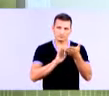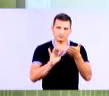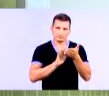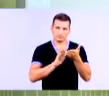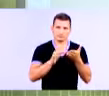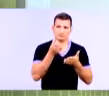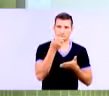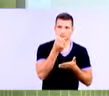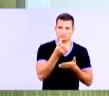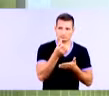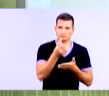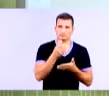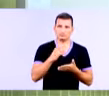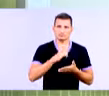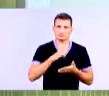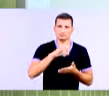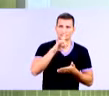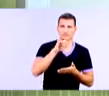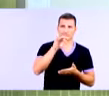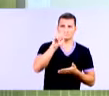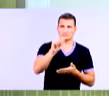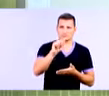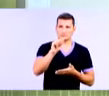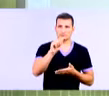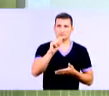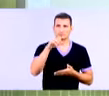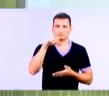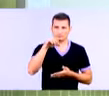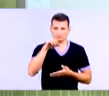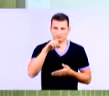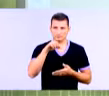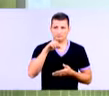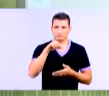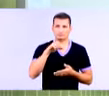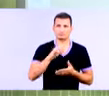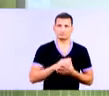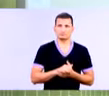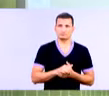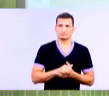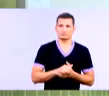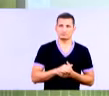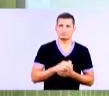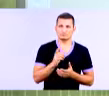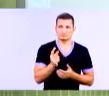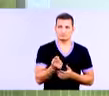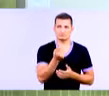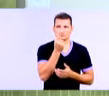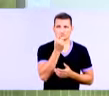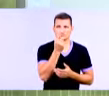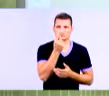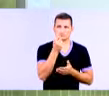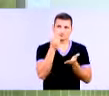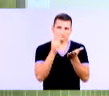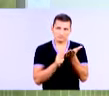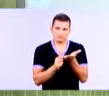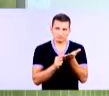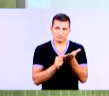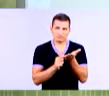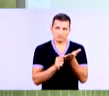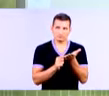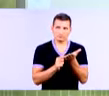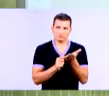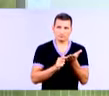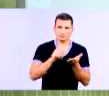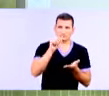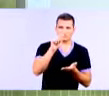que teve aí no dia 9, na semana passada, um único processador, o